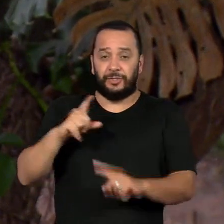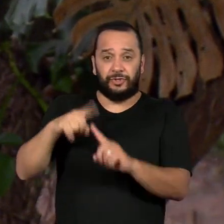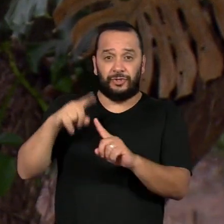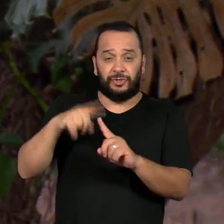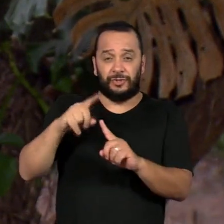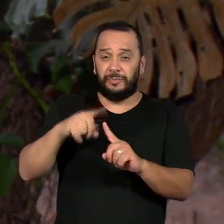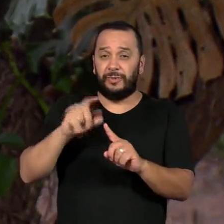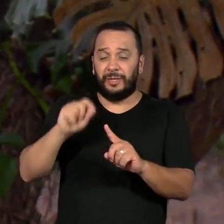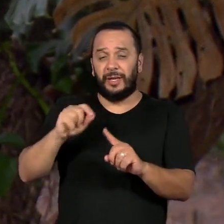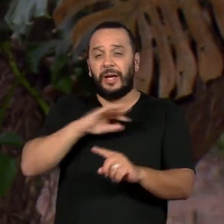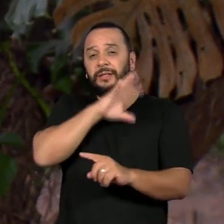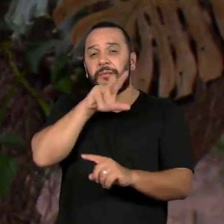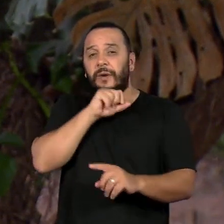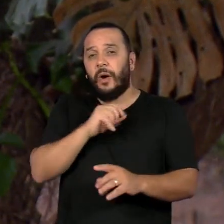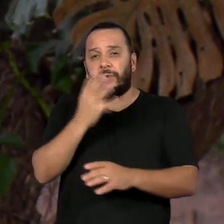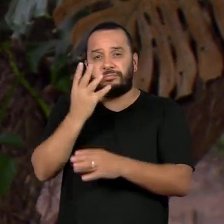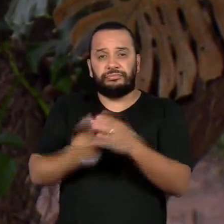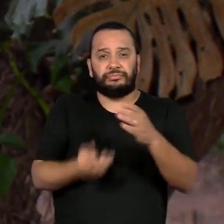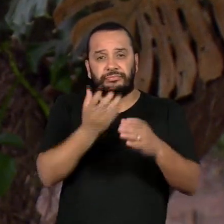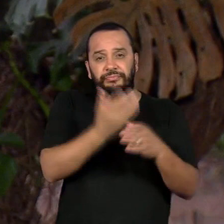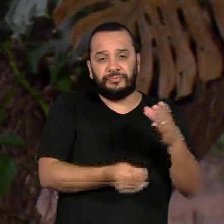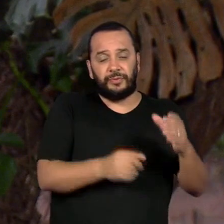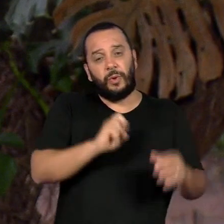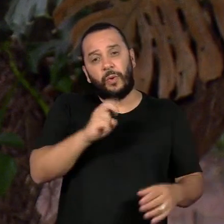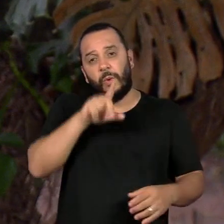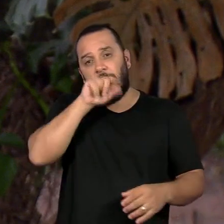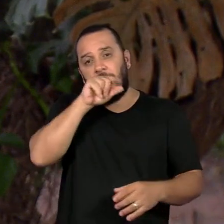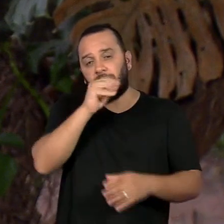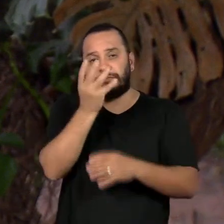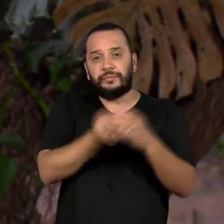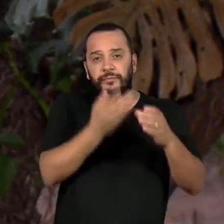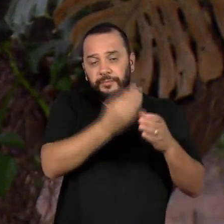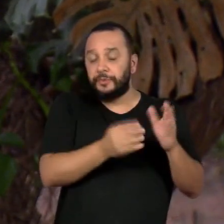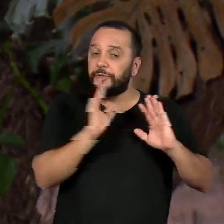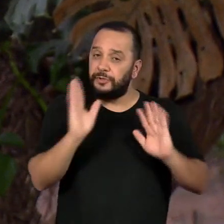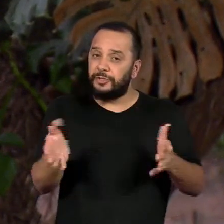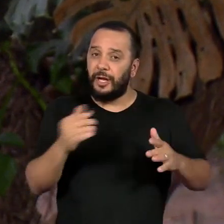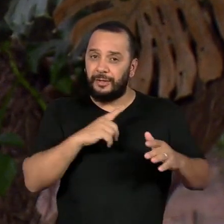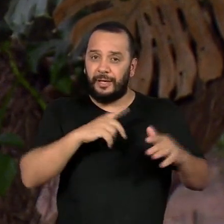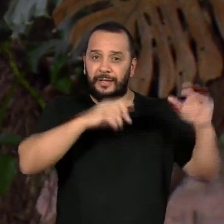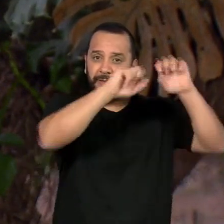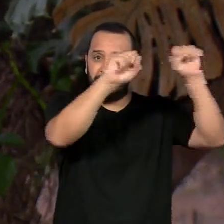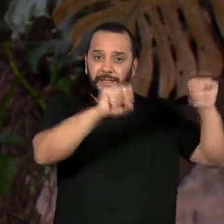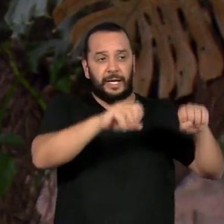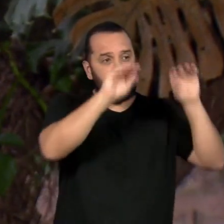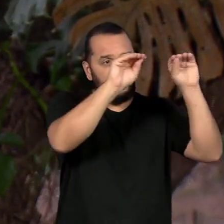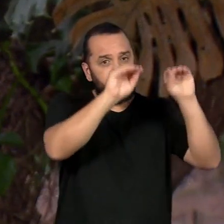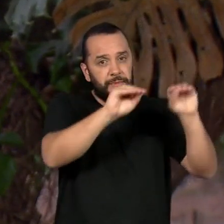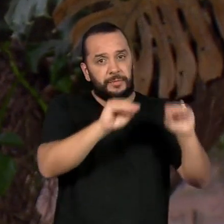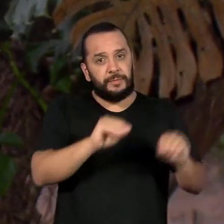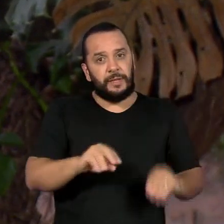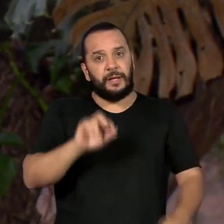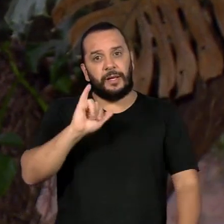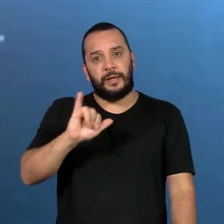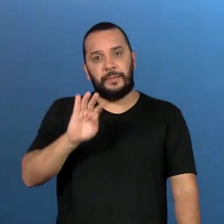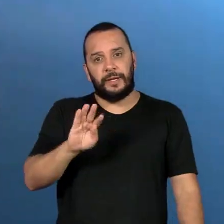ameaçadas de extinção já está na base de dados do Instituto Brasileiro de Geografia e